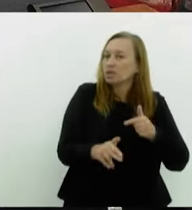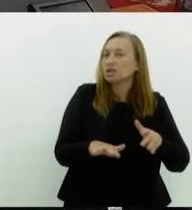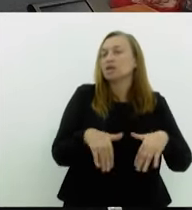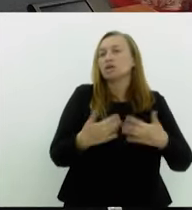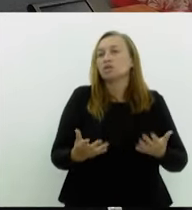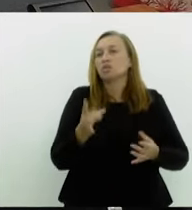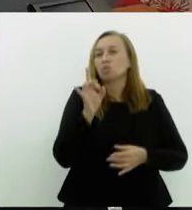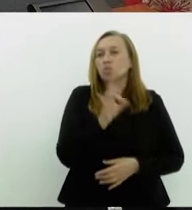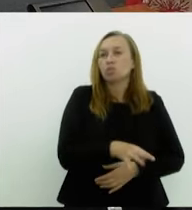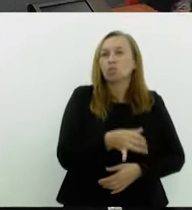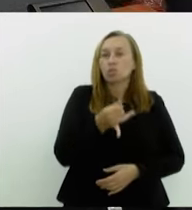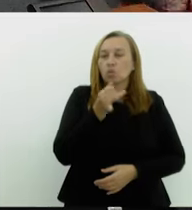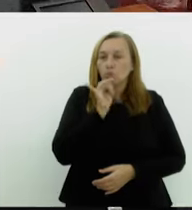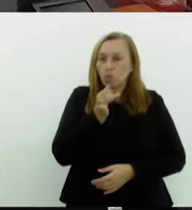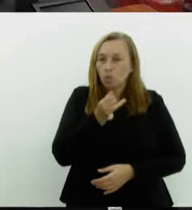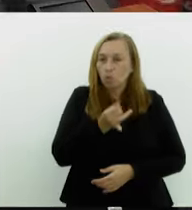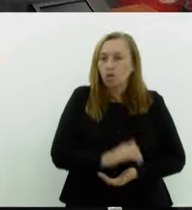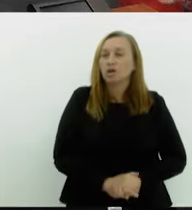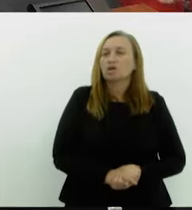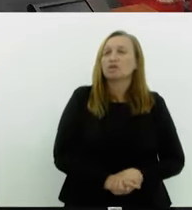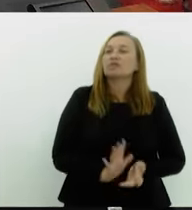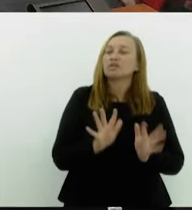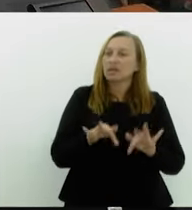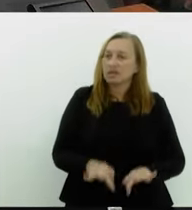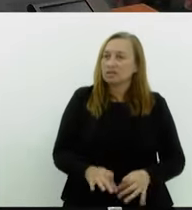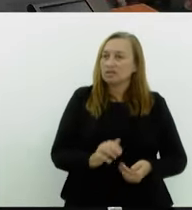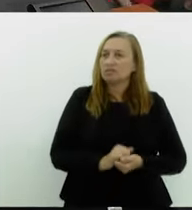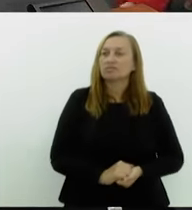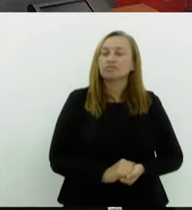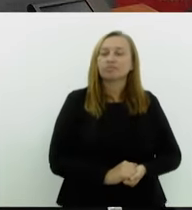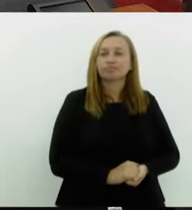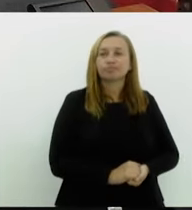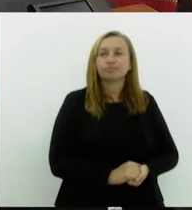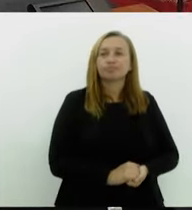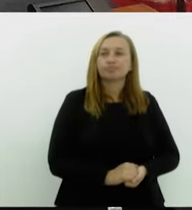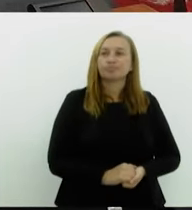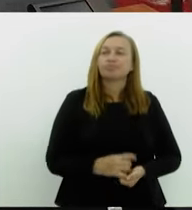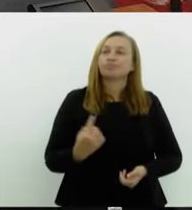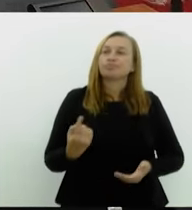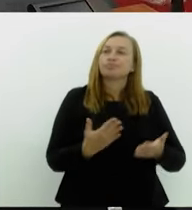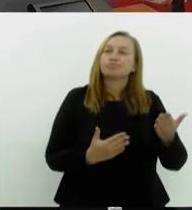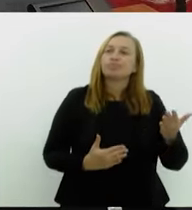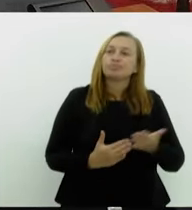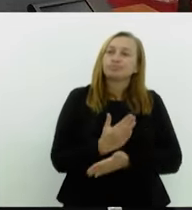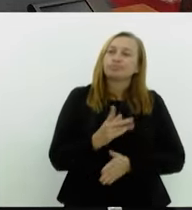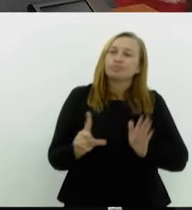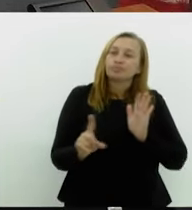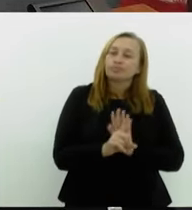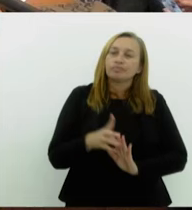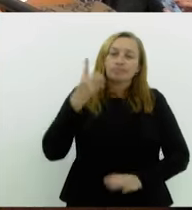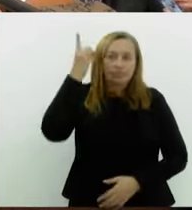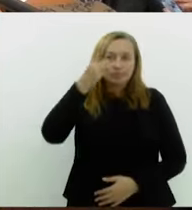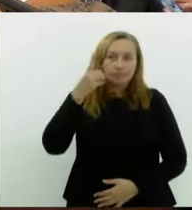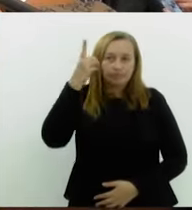último exemplo e com isso encerro. Nós aprovamos uma lei, deputada Tia Ju, que eu não sei se Vossa